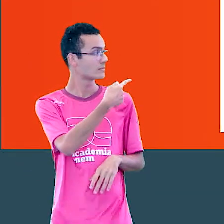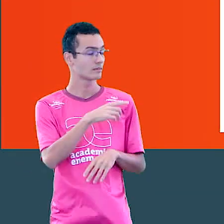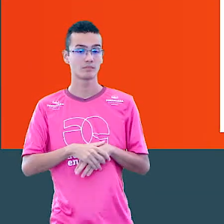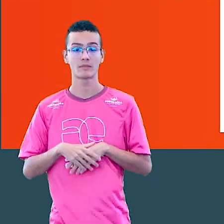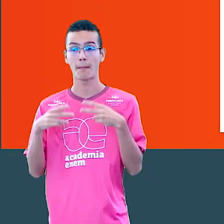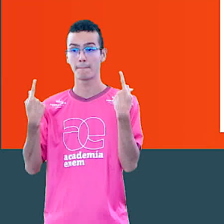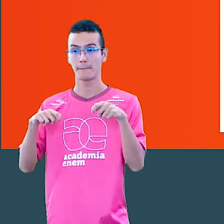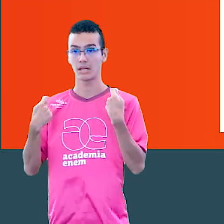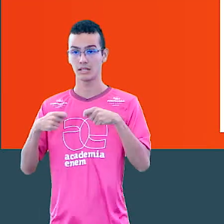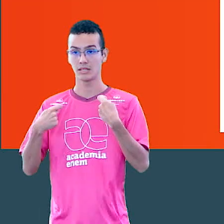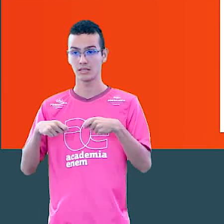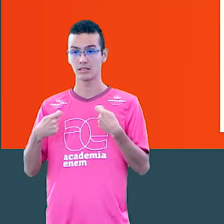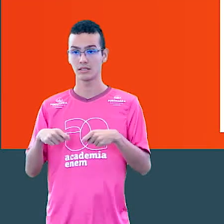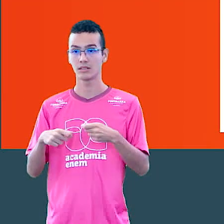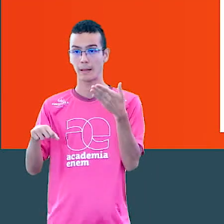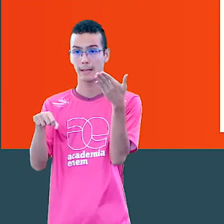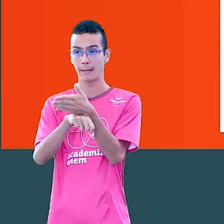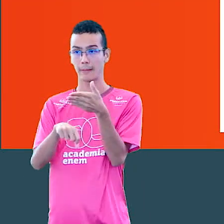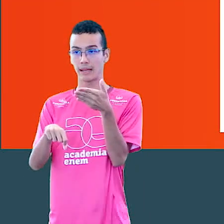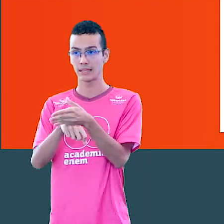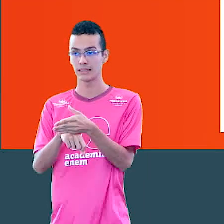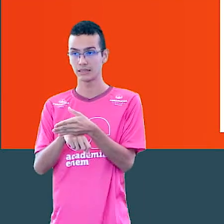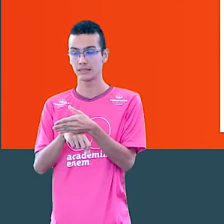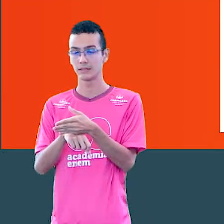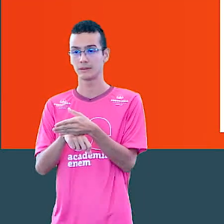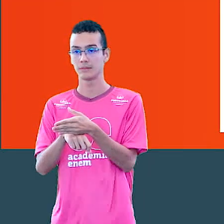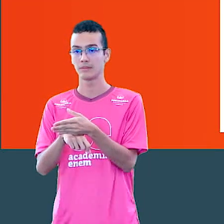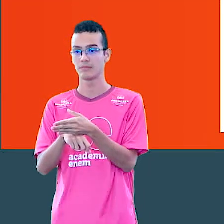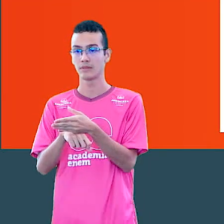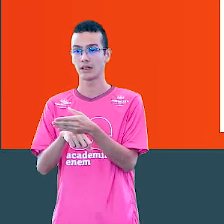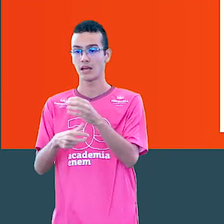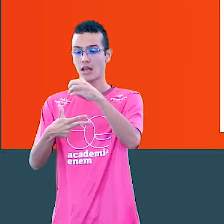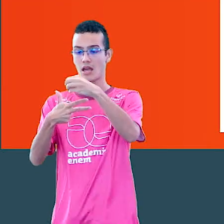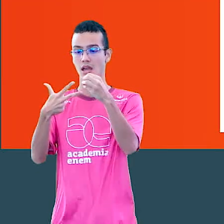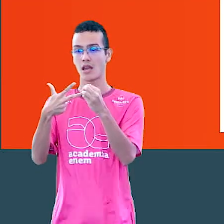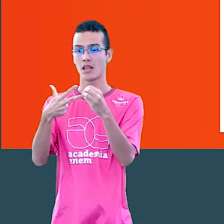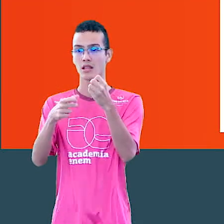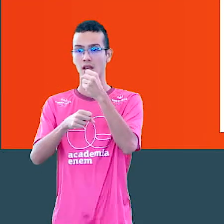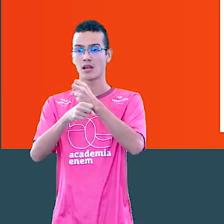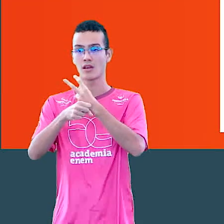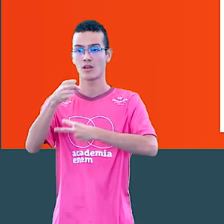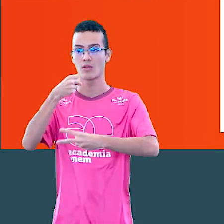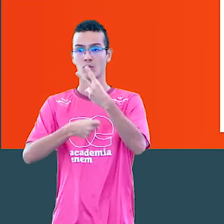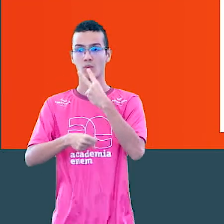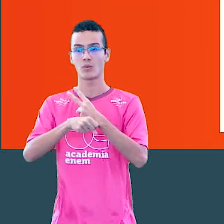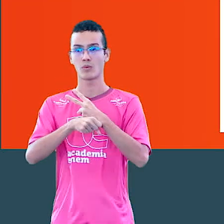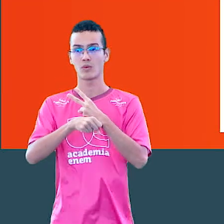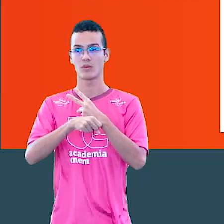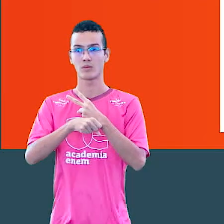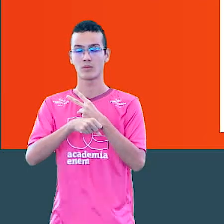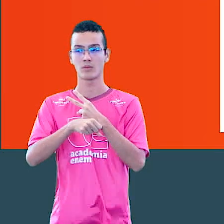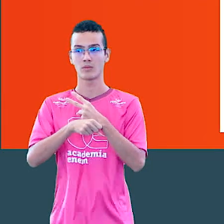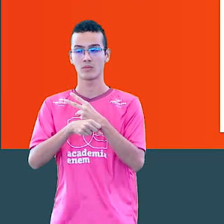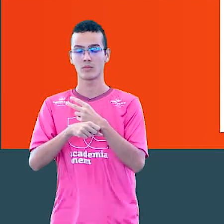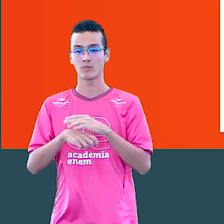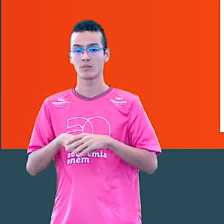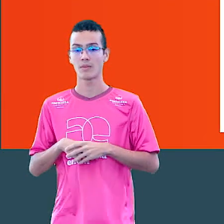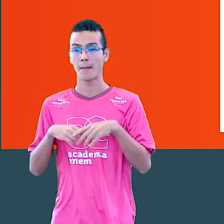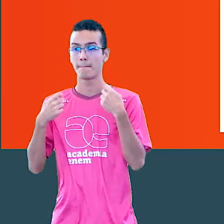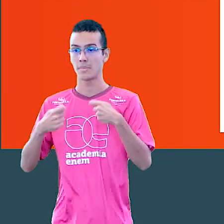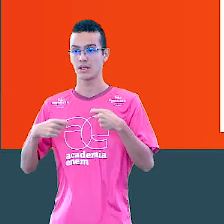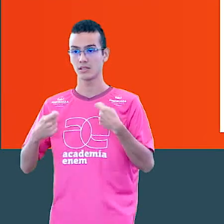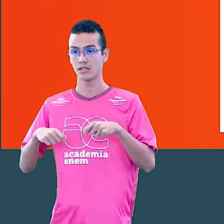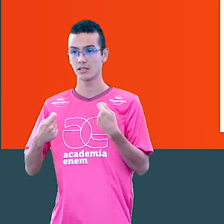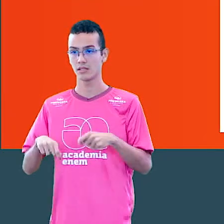últimas edições. Você não pode pegar uma nota do Enem lá de 3 anos atrás. Tem que ser dos 2 últimos